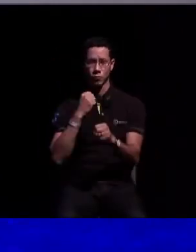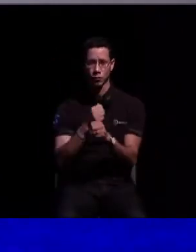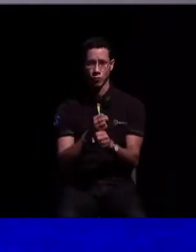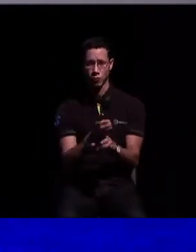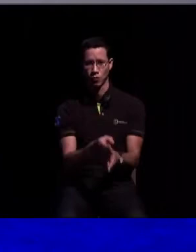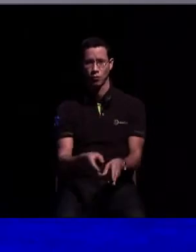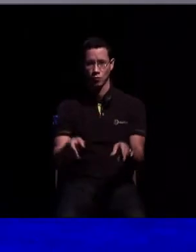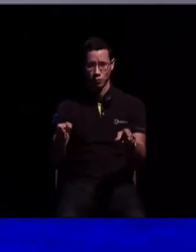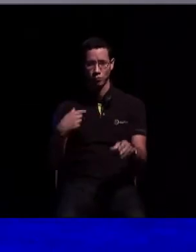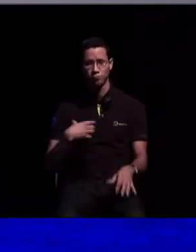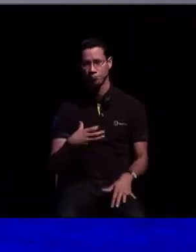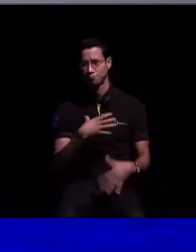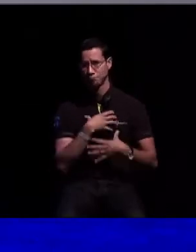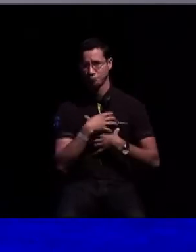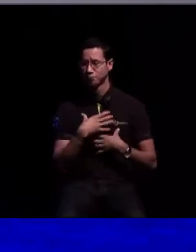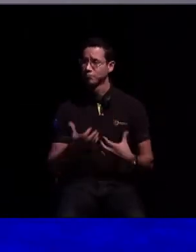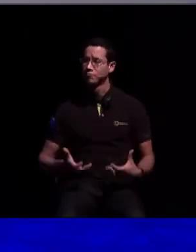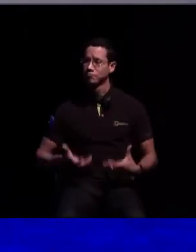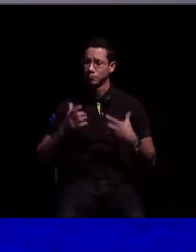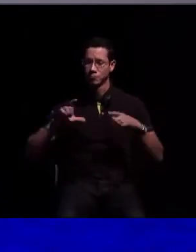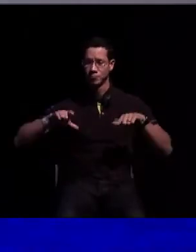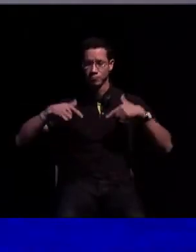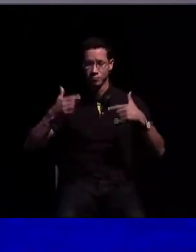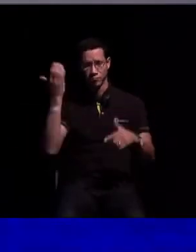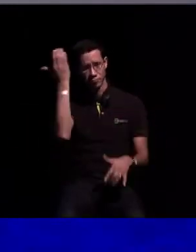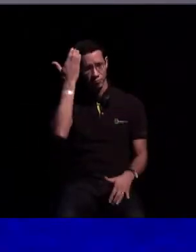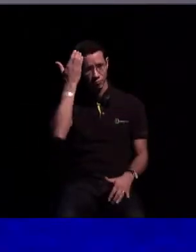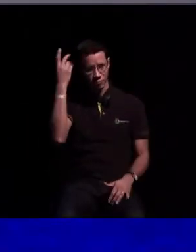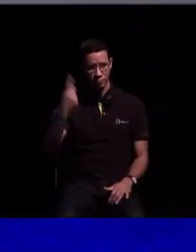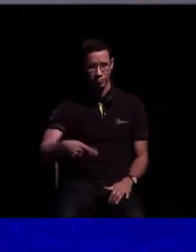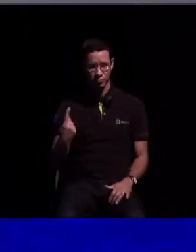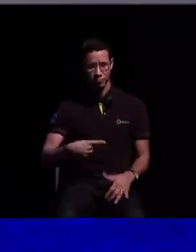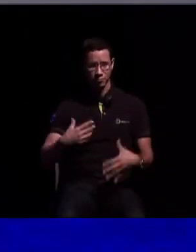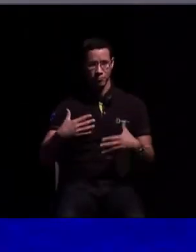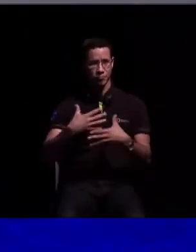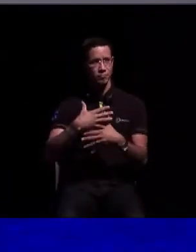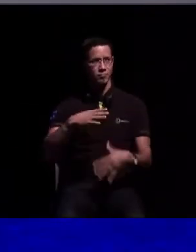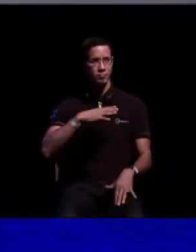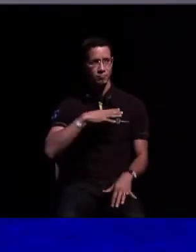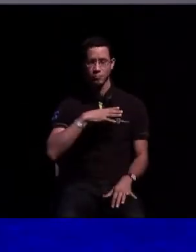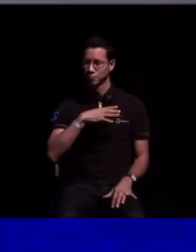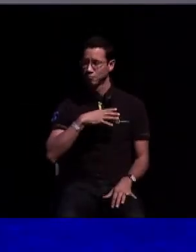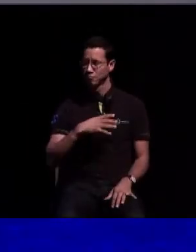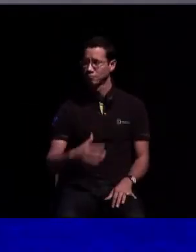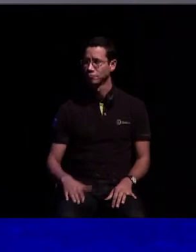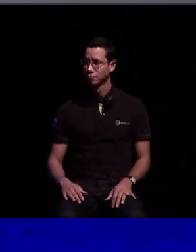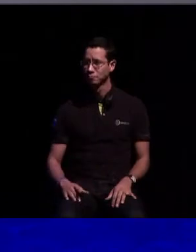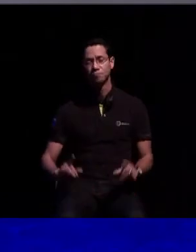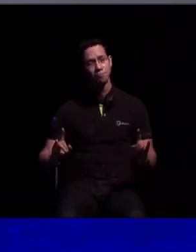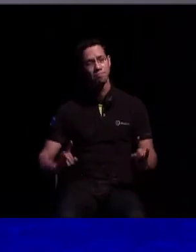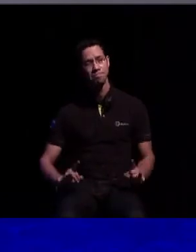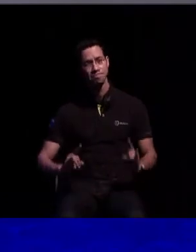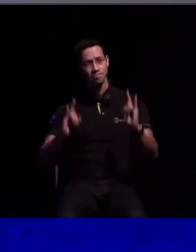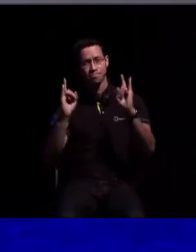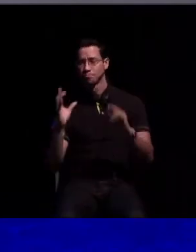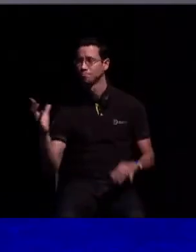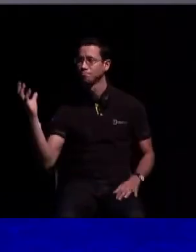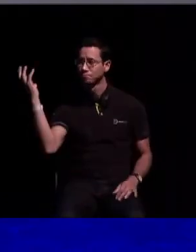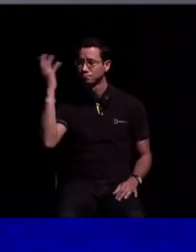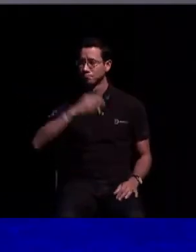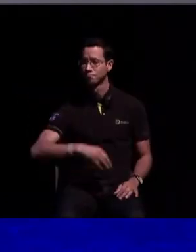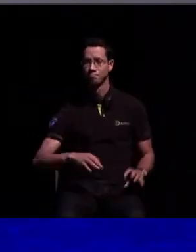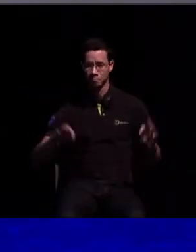acho impressionante a ação do SESC aqui na cidade. Ou seja, isso aqui é um prédio lindo, lindíssimo,